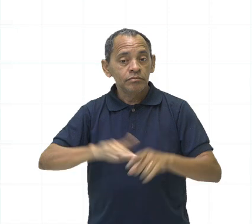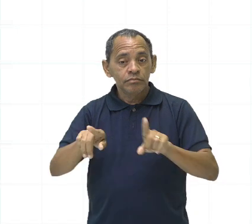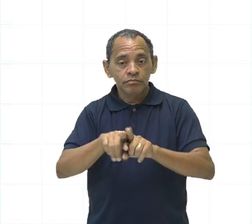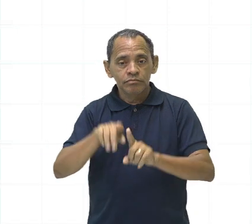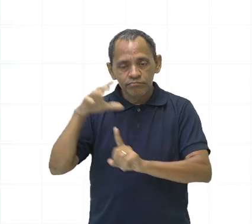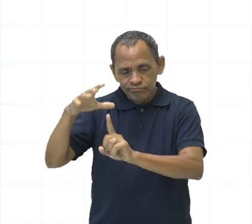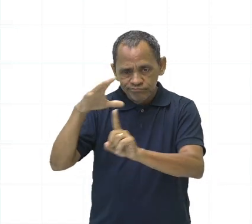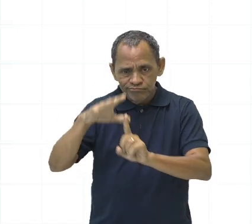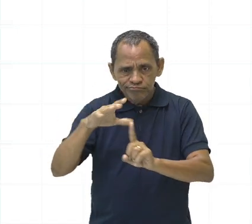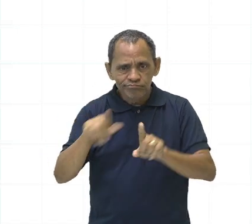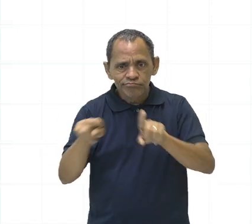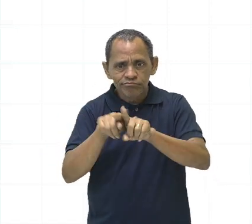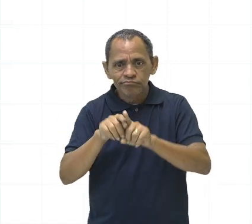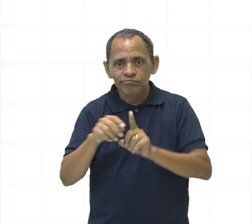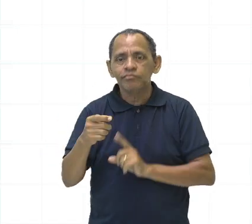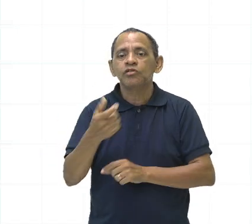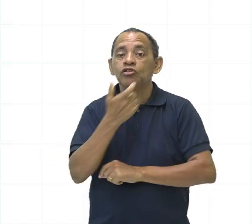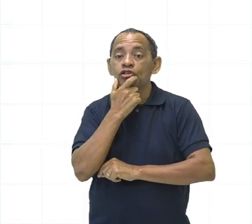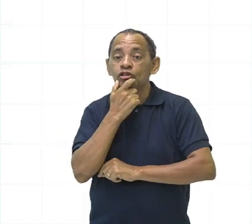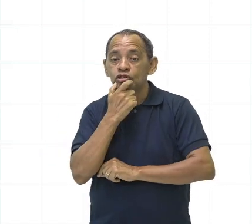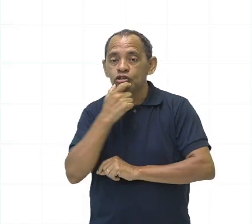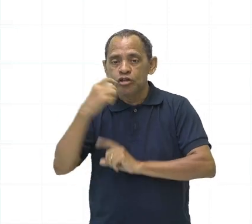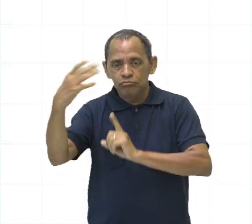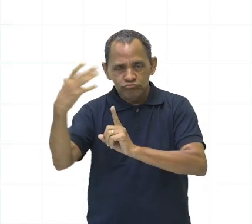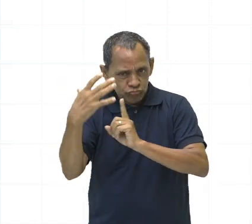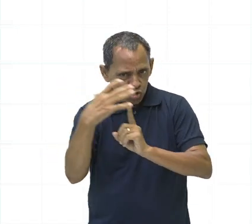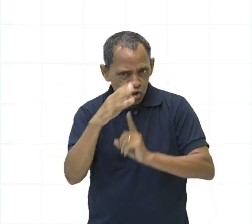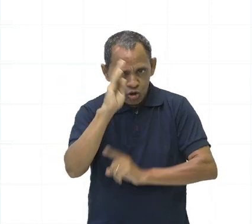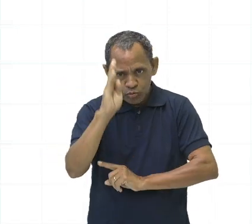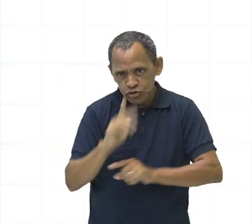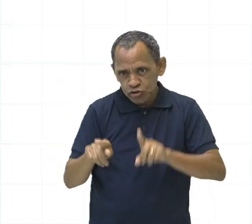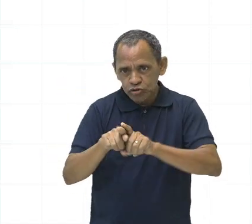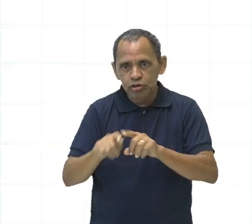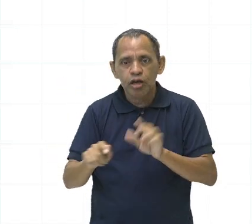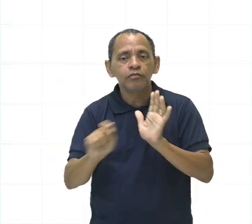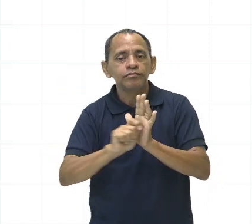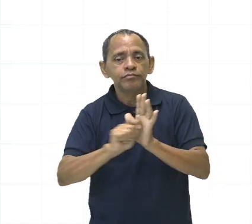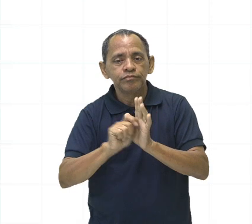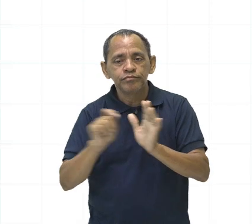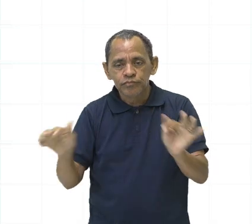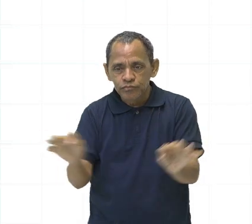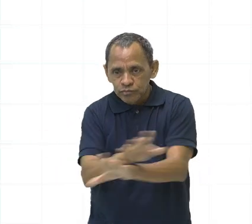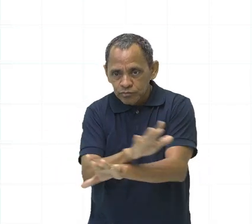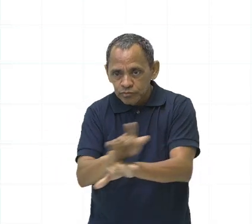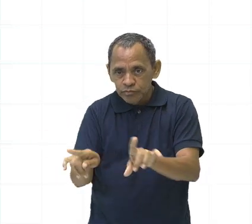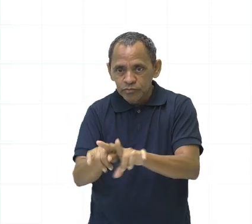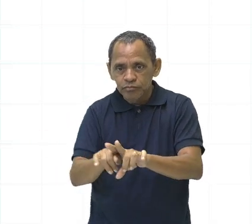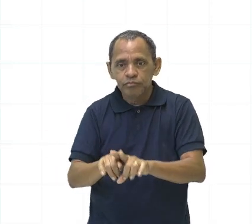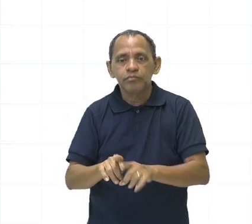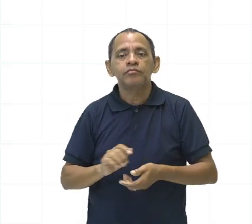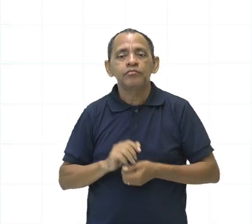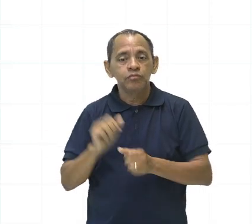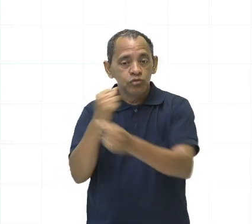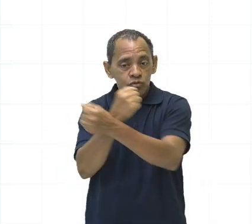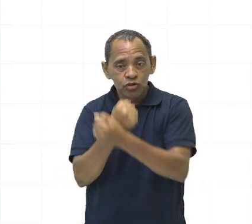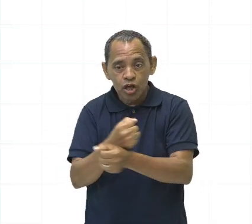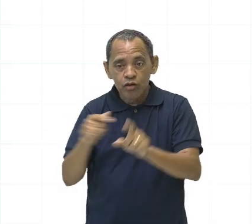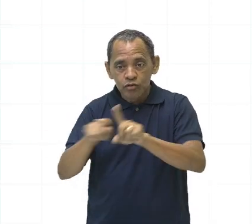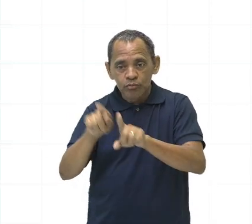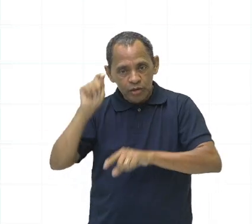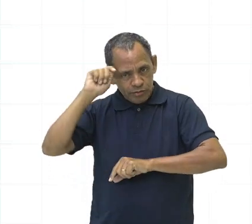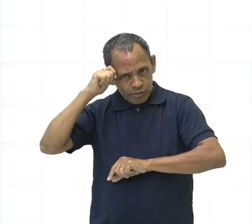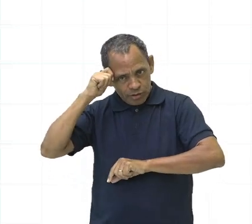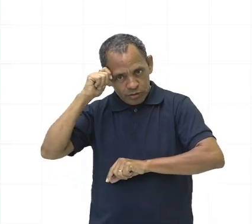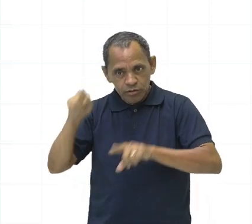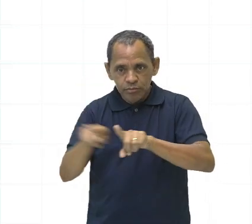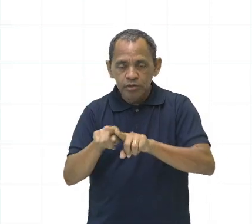A Inglaterra pressionou o Brasil a acabar com o tráfico de escravizados e, posteriormente, a abolir a própria